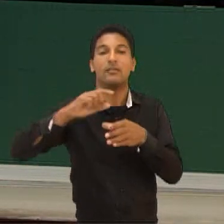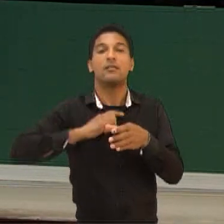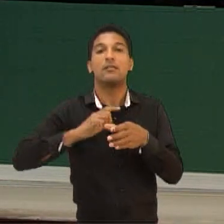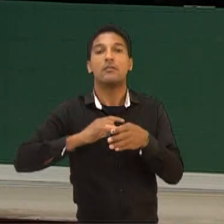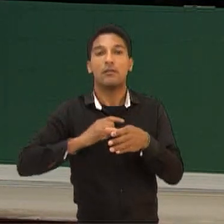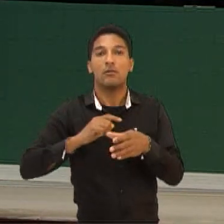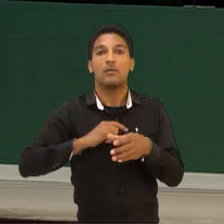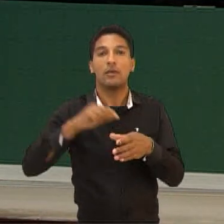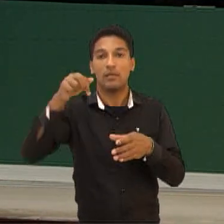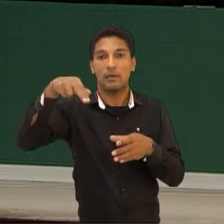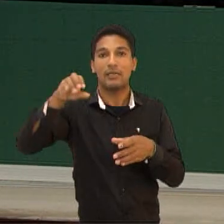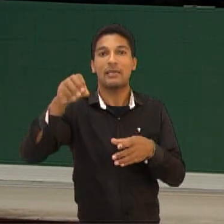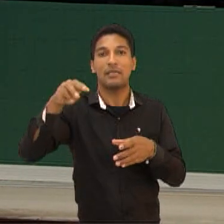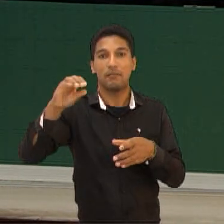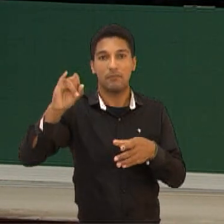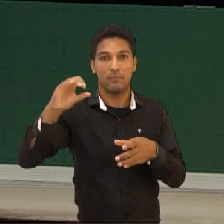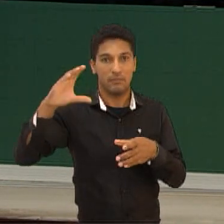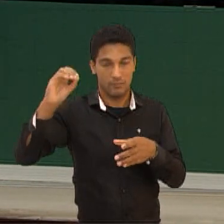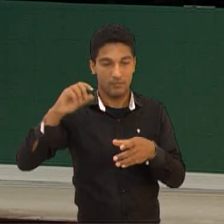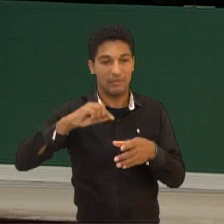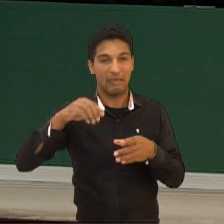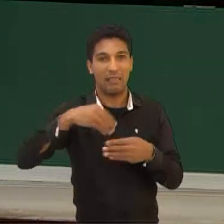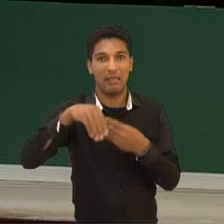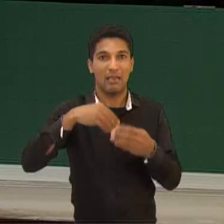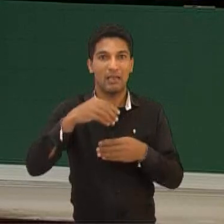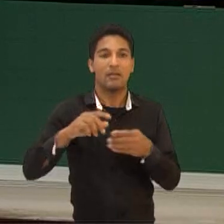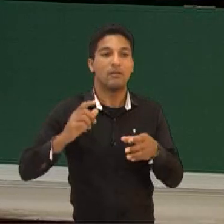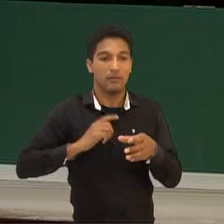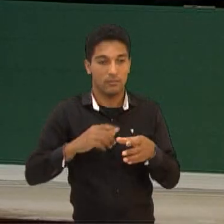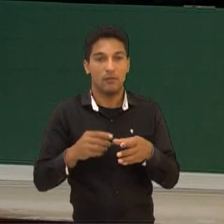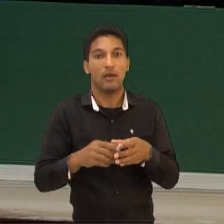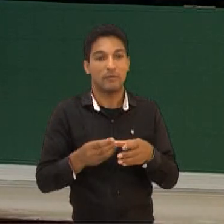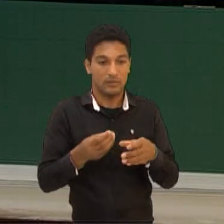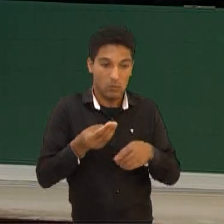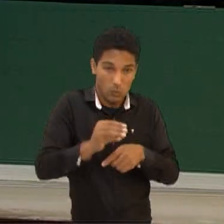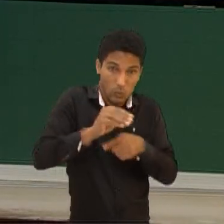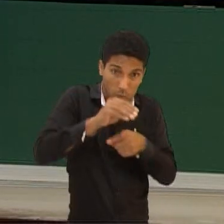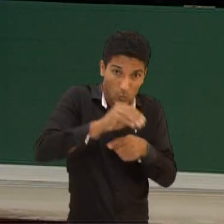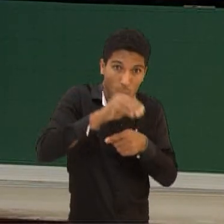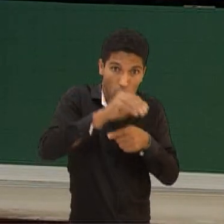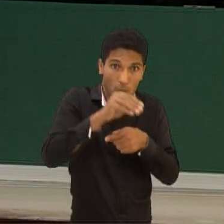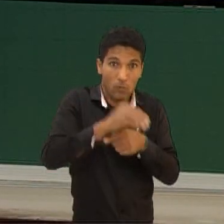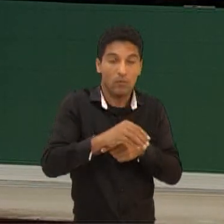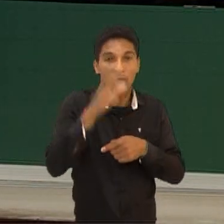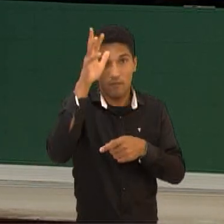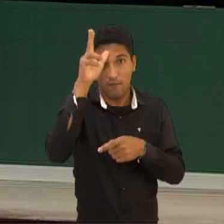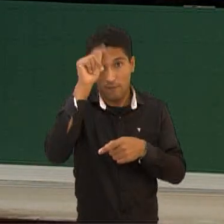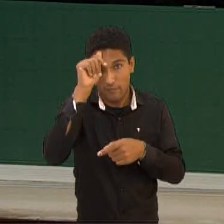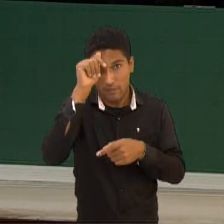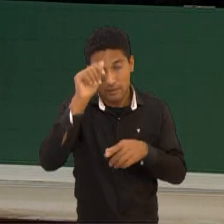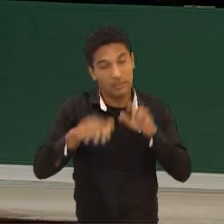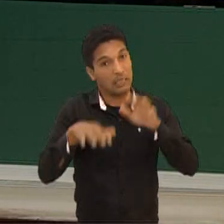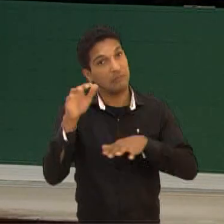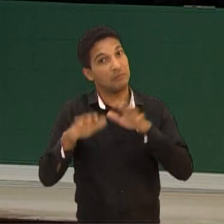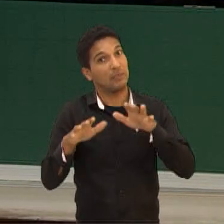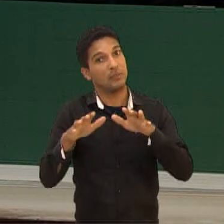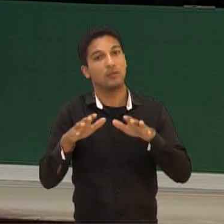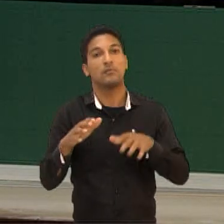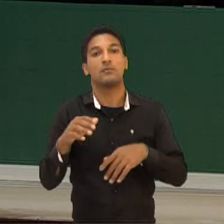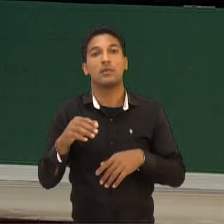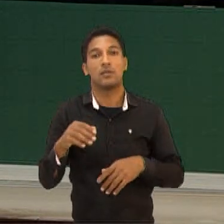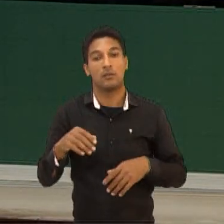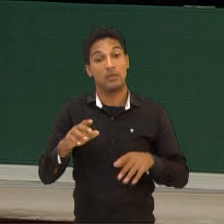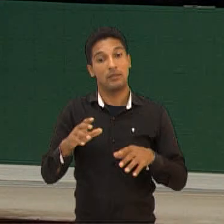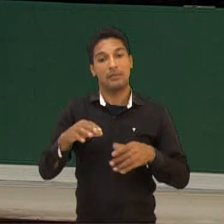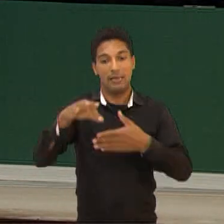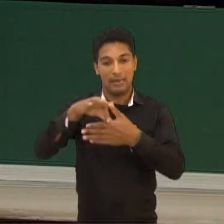o ser humano, a quantidade de hormônios ali que é colocada no frango, né? Principalmente na carne de frango. A carne bovina também,